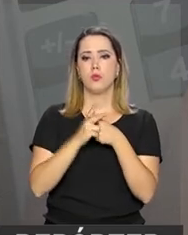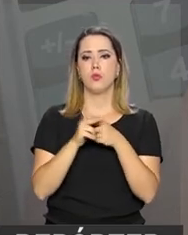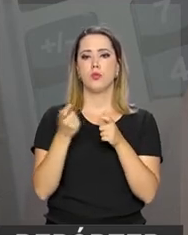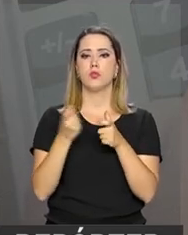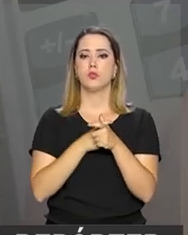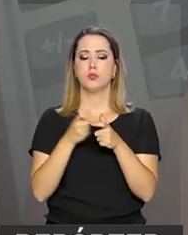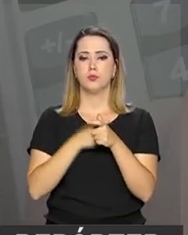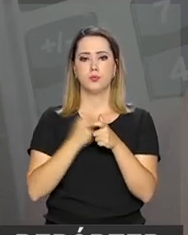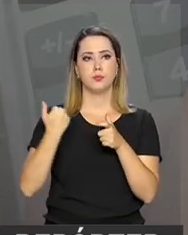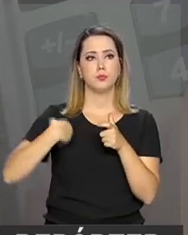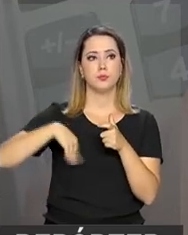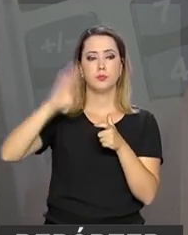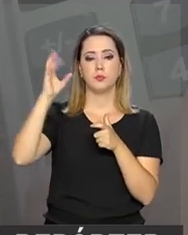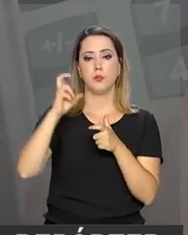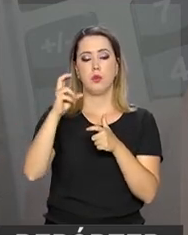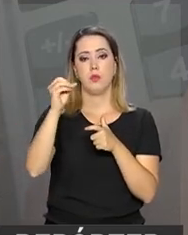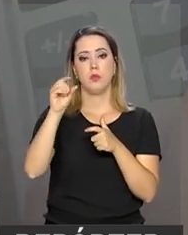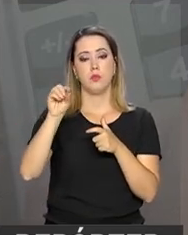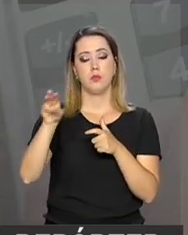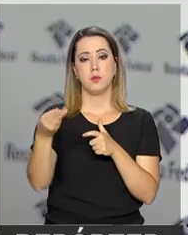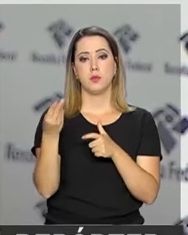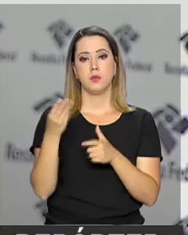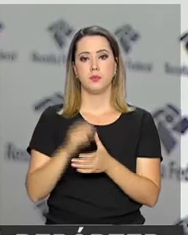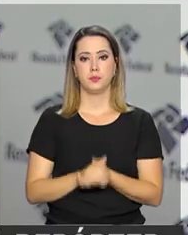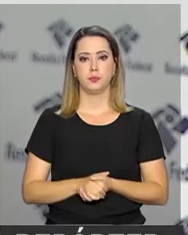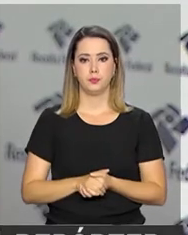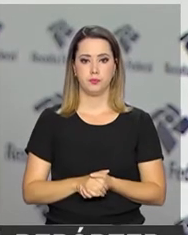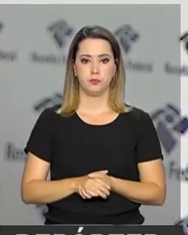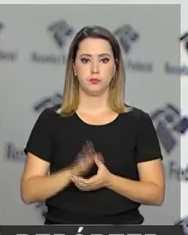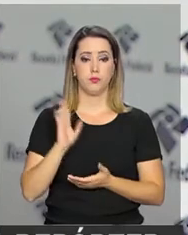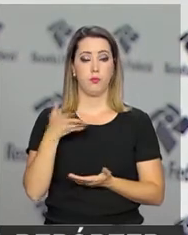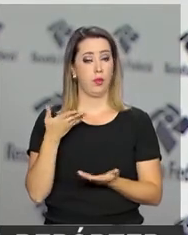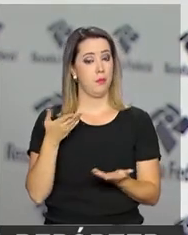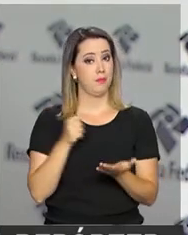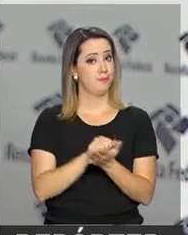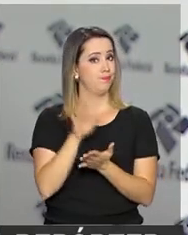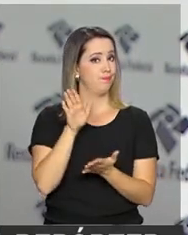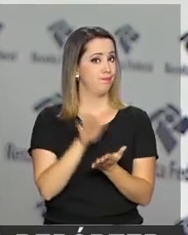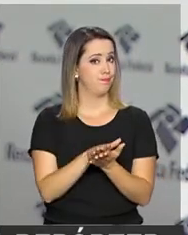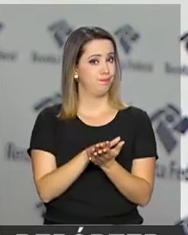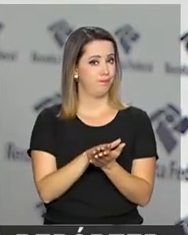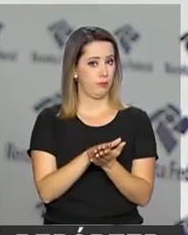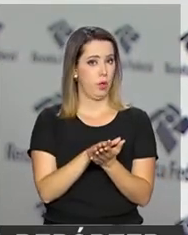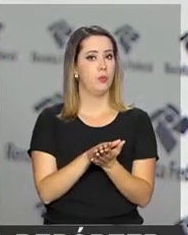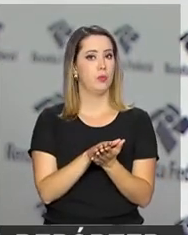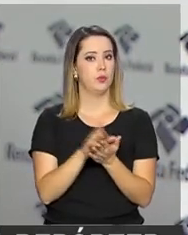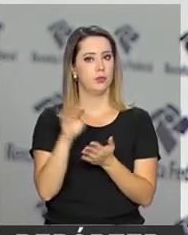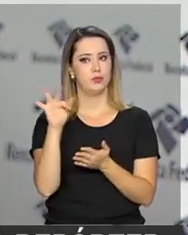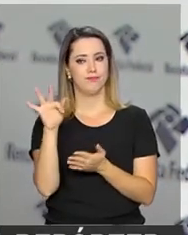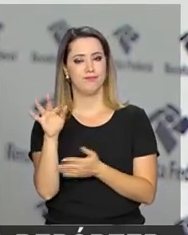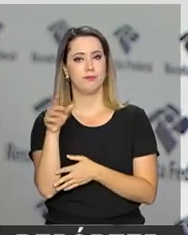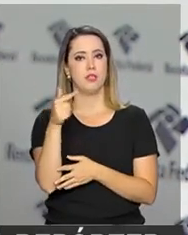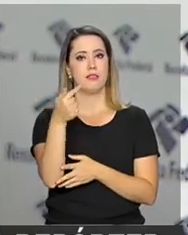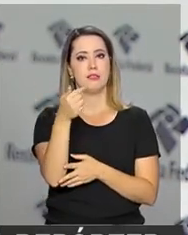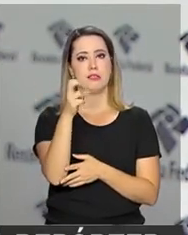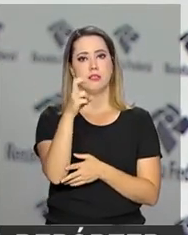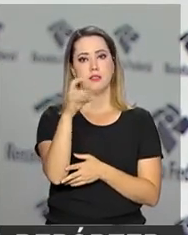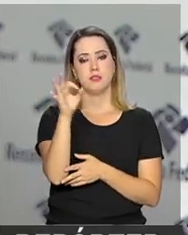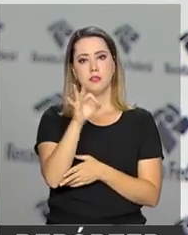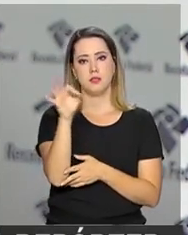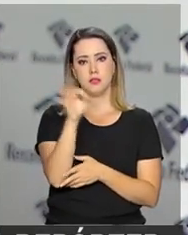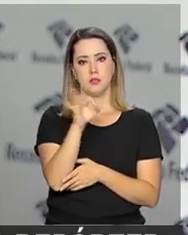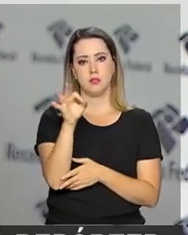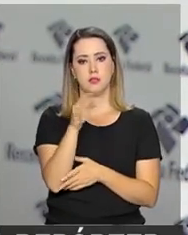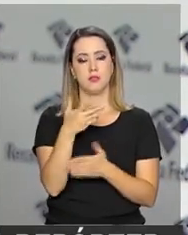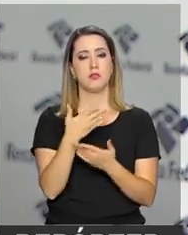que contabilizaram 50 milhões. Será autuado pela Receita com uma multa de ofício de 75%.